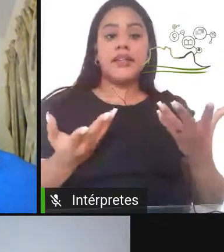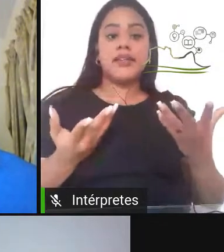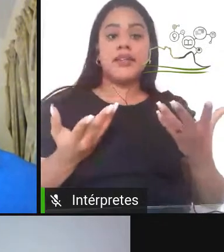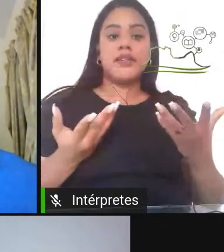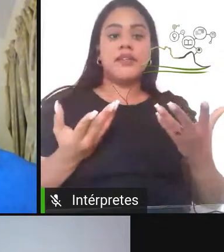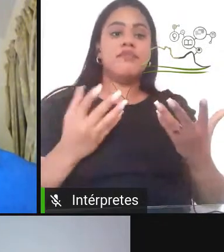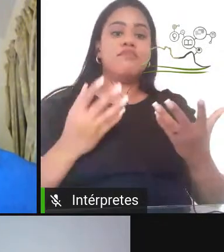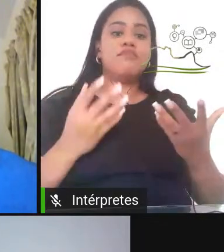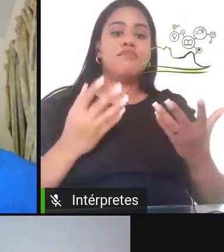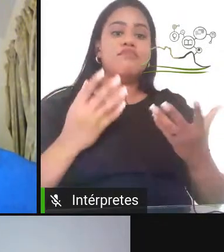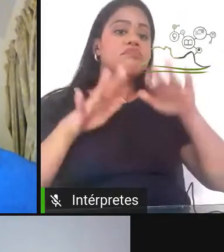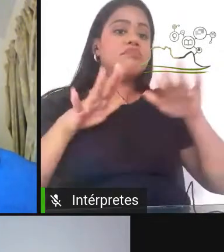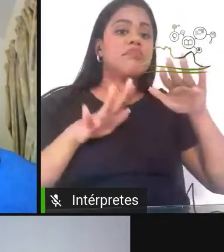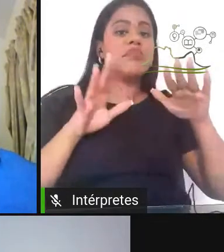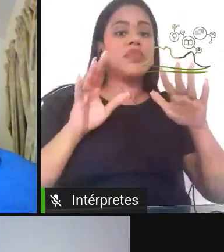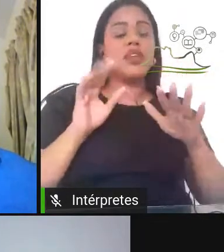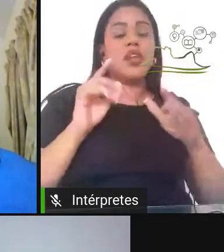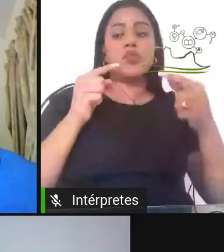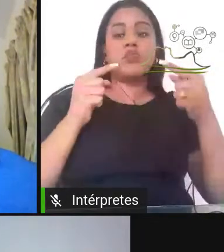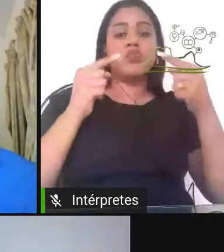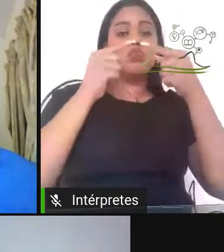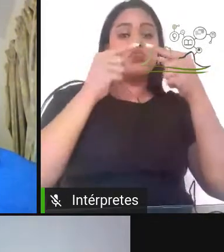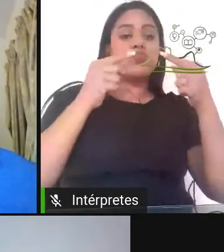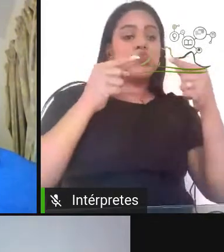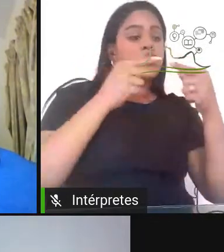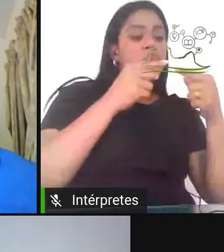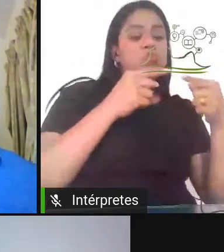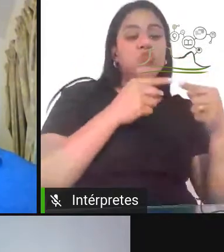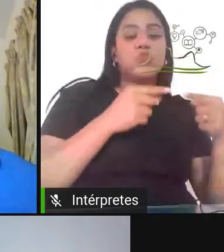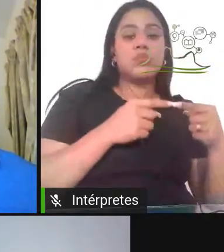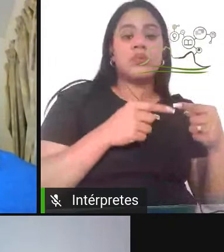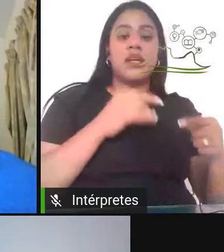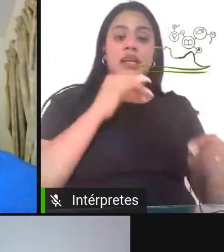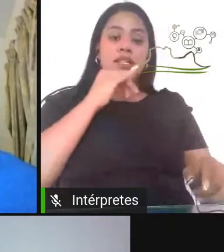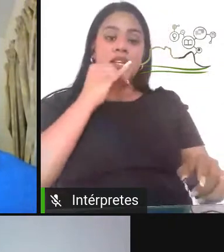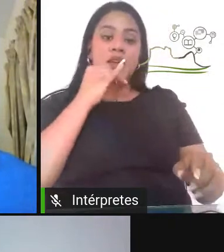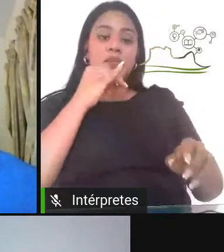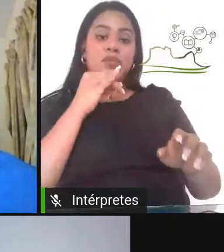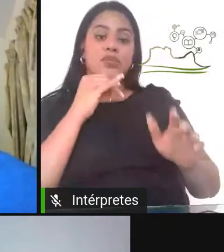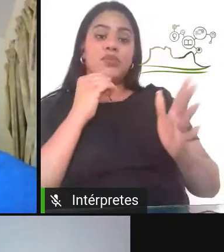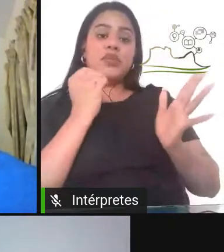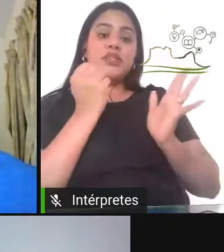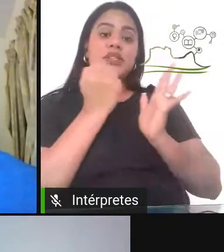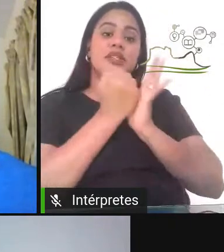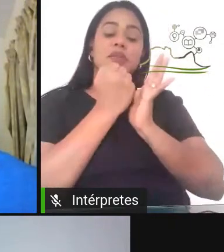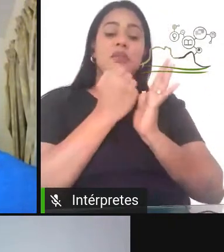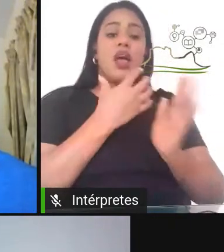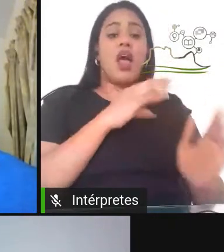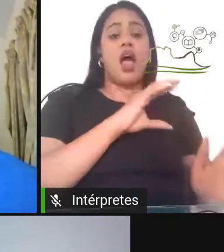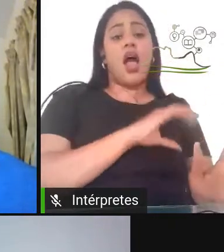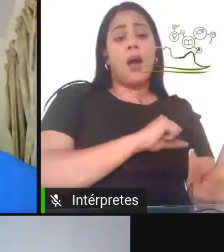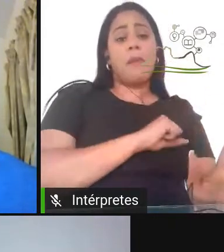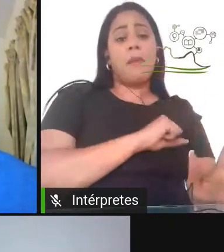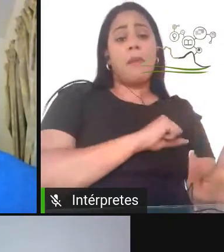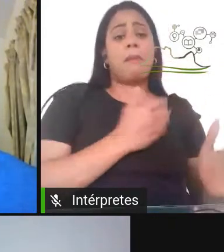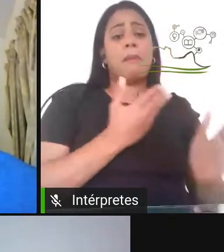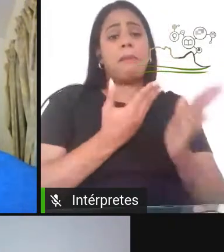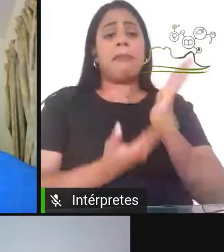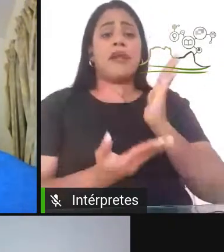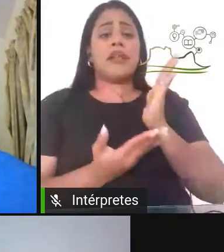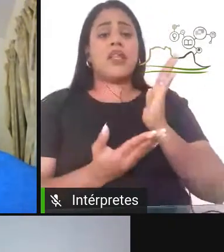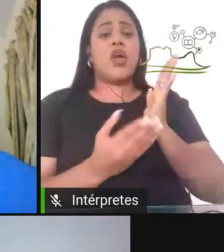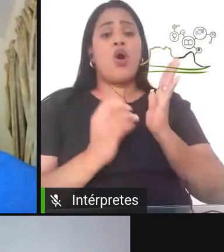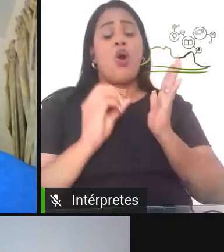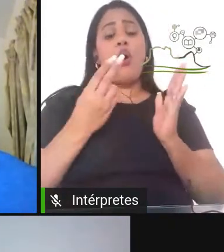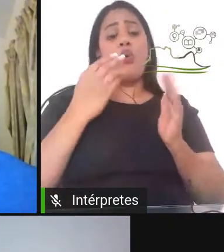no amor, por exemplo, no amor que se pode perder, que se pode construir, ou no oportunismo que essa personagem, que é